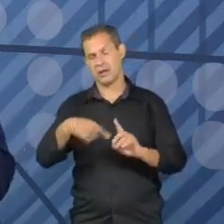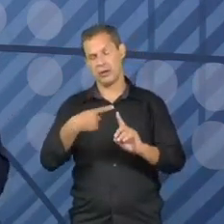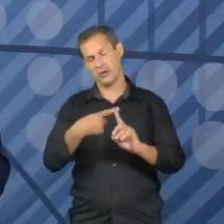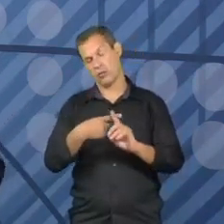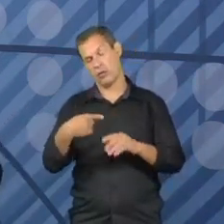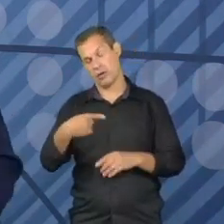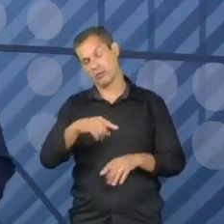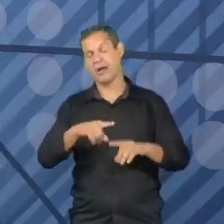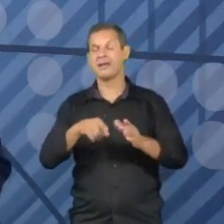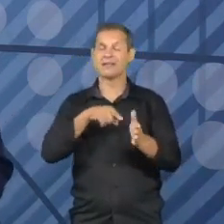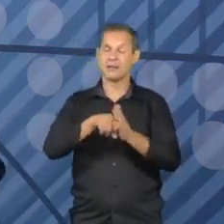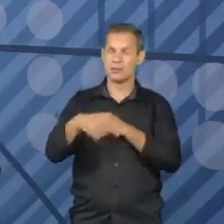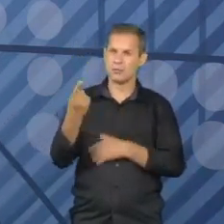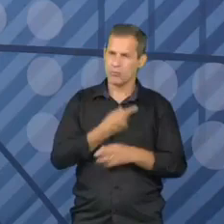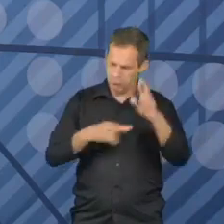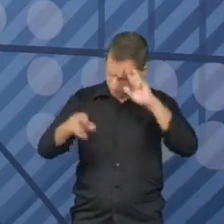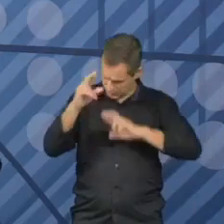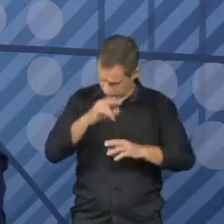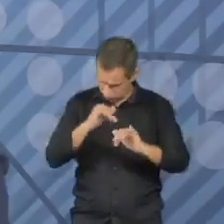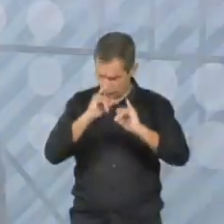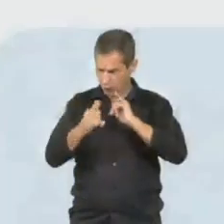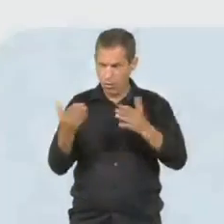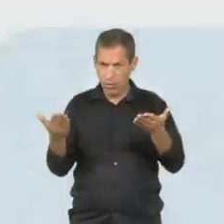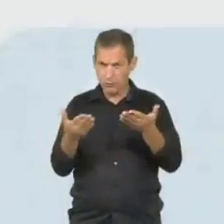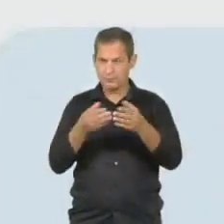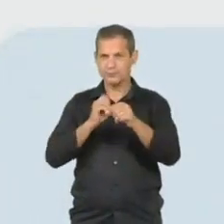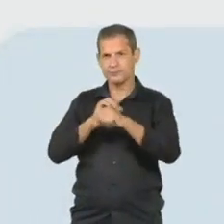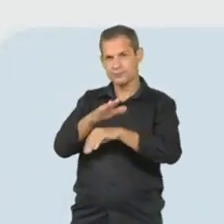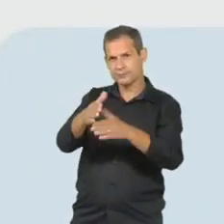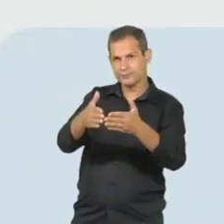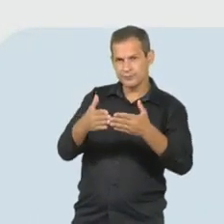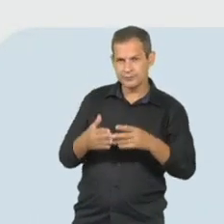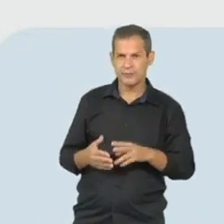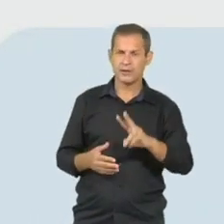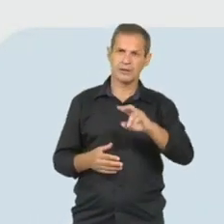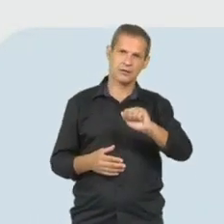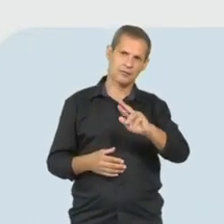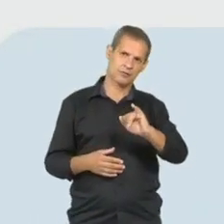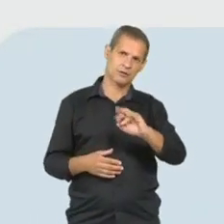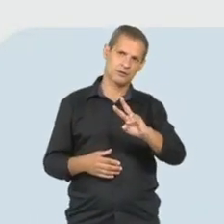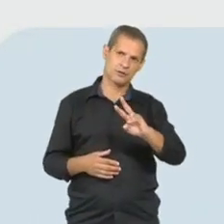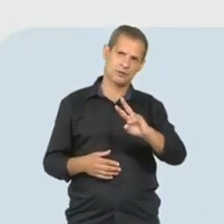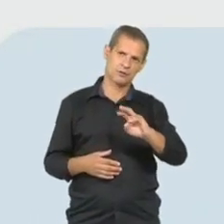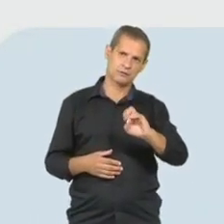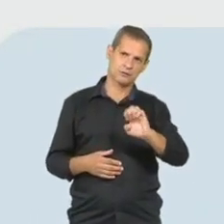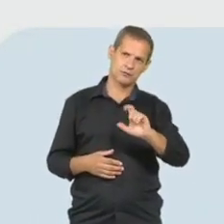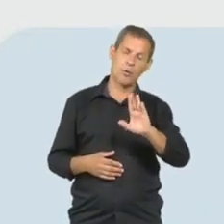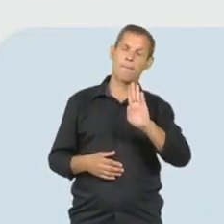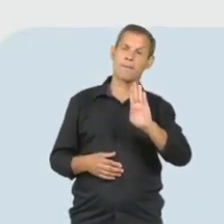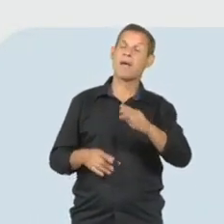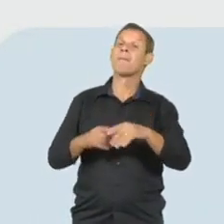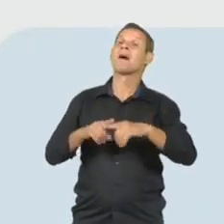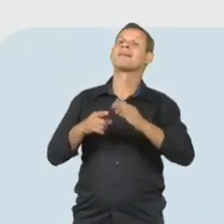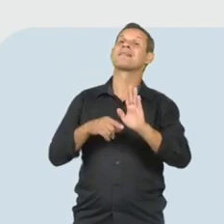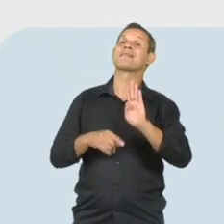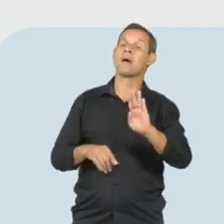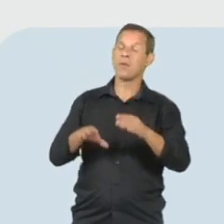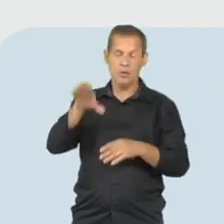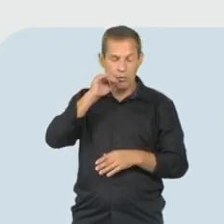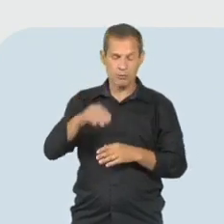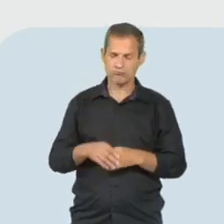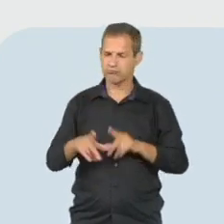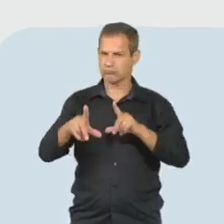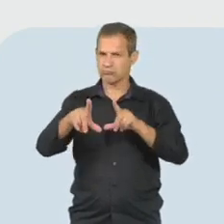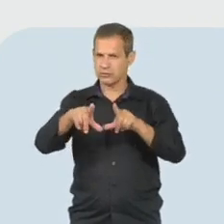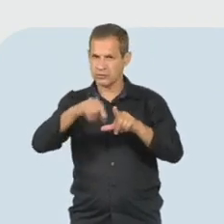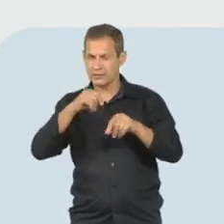dessa pergunta, vamos analisar as informações. Vamos lá para a nossa variável B. Então, o que ele quer saber aqui? Ó? Na B, um funcionário